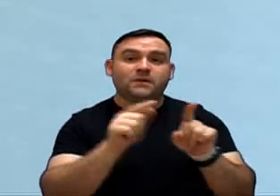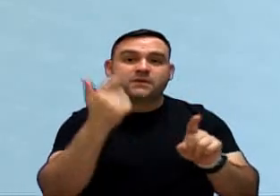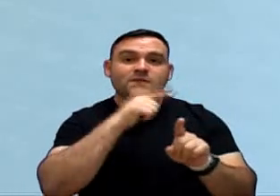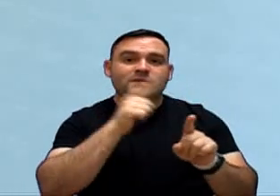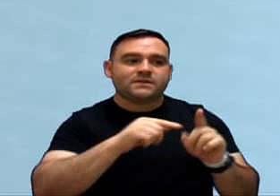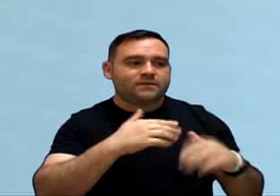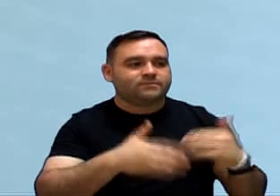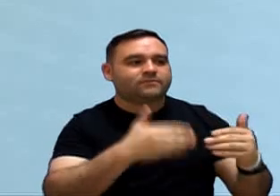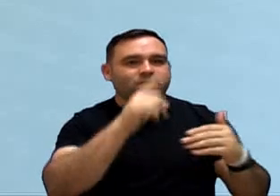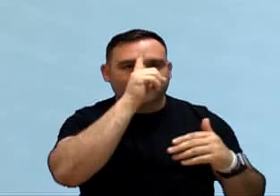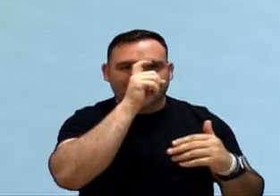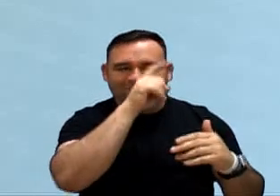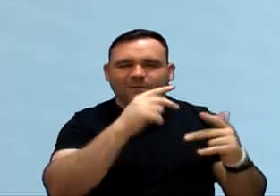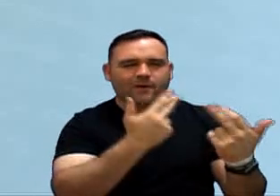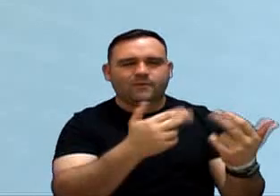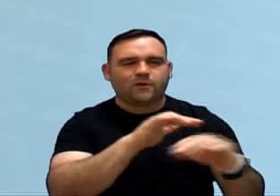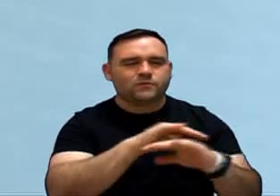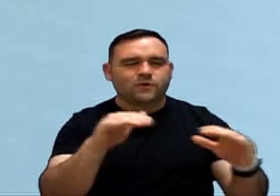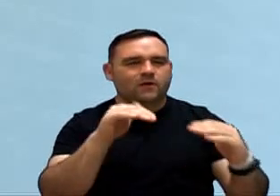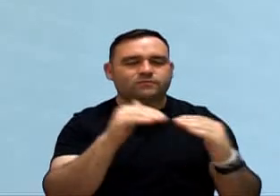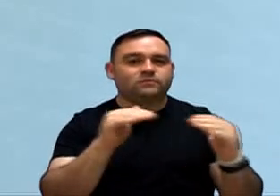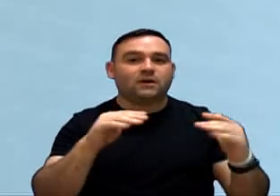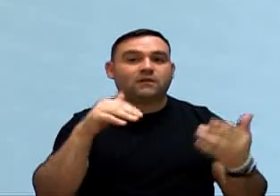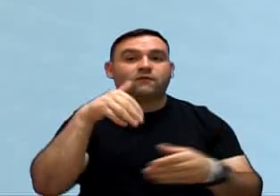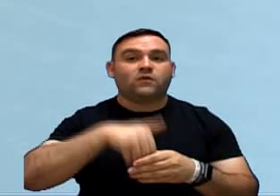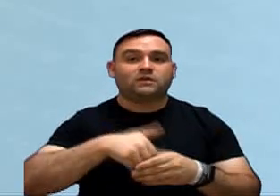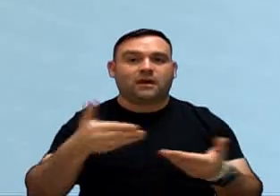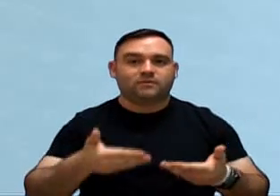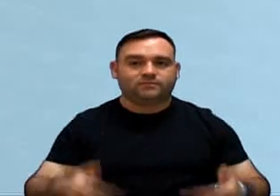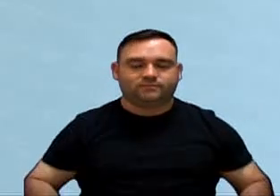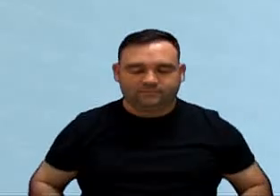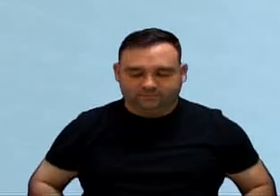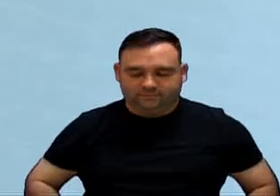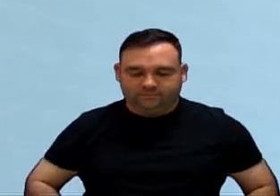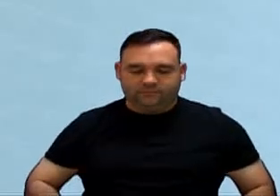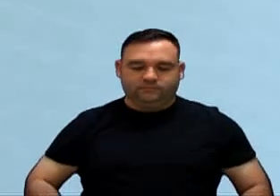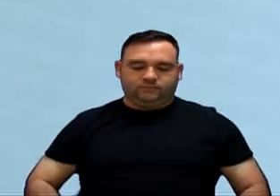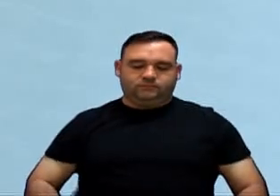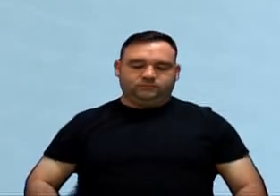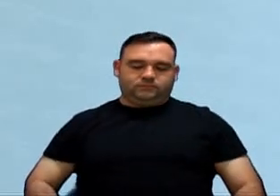unidades pré-hospitalares. É só, senhor presidente, vamos votar.